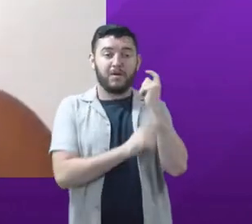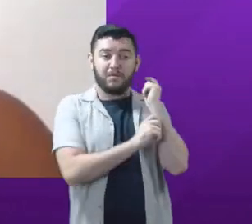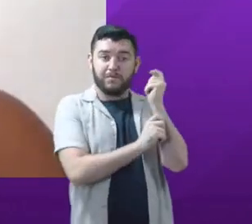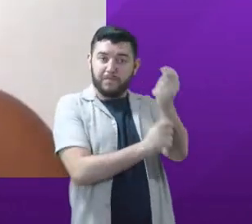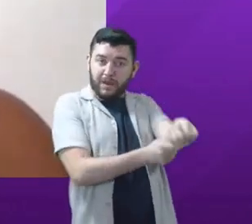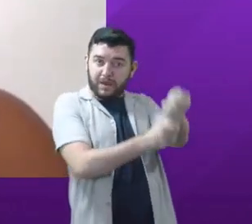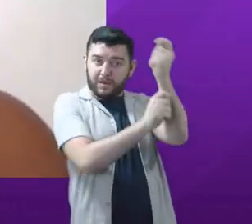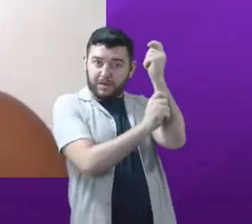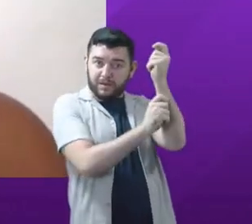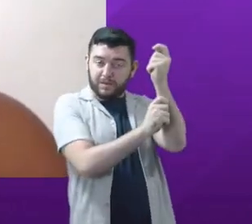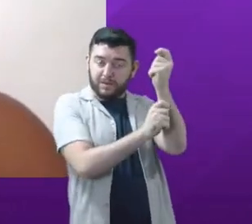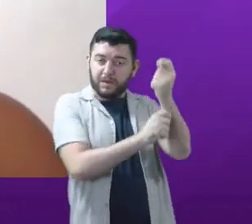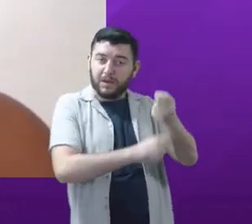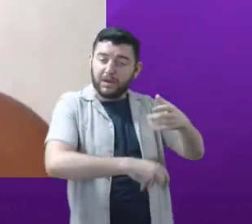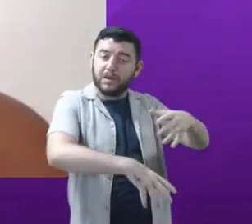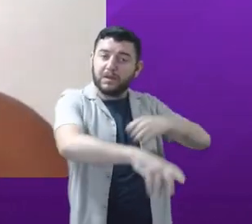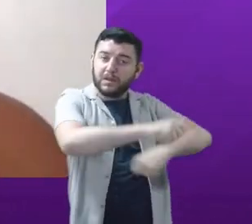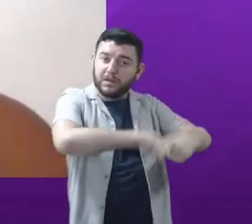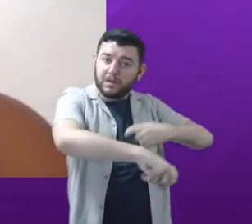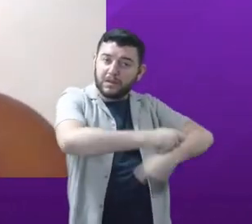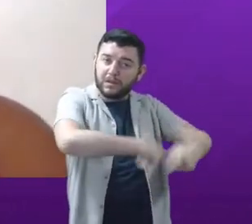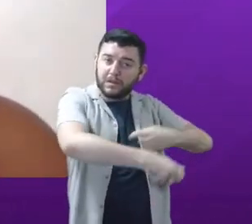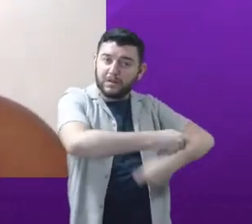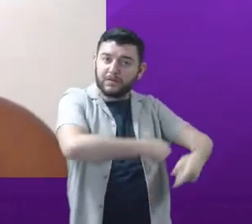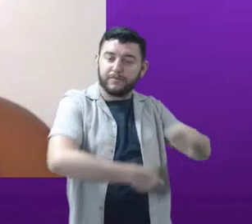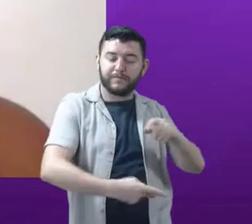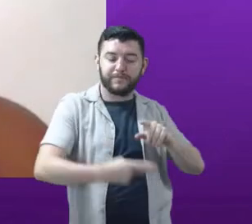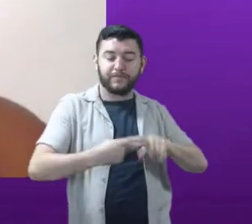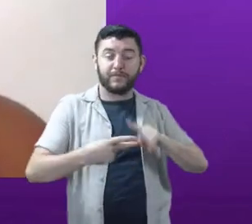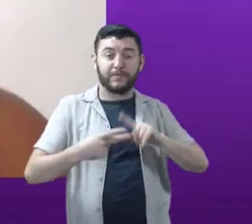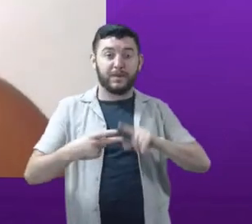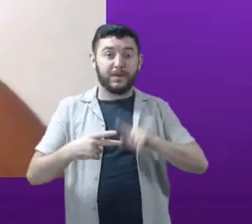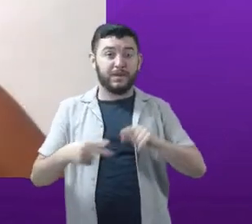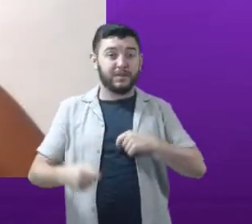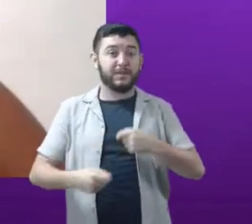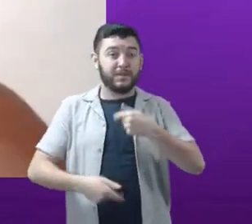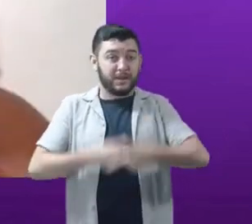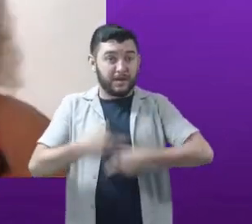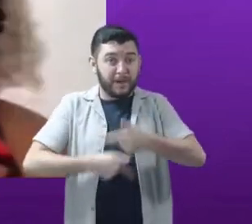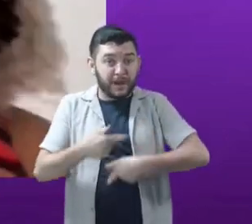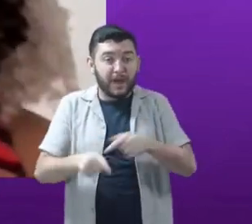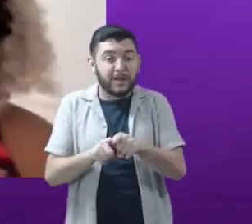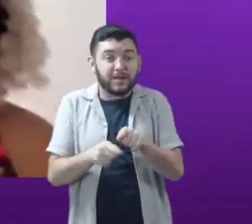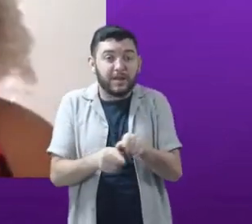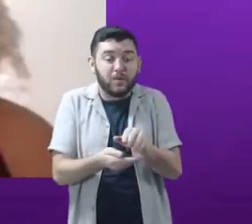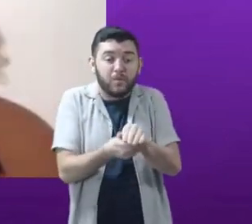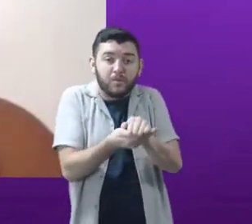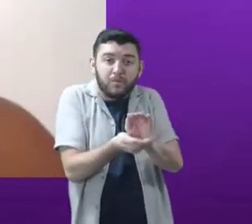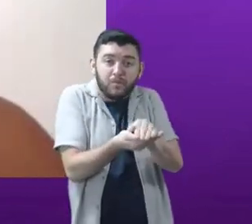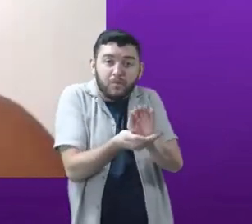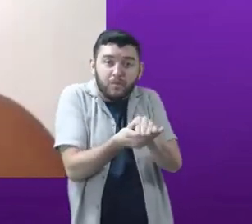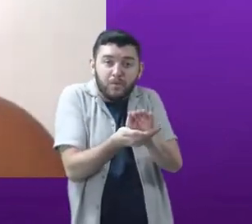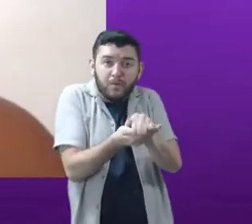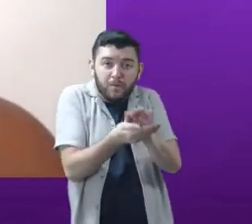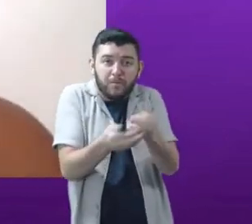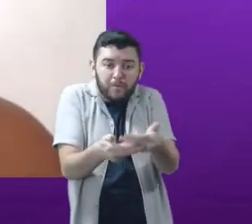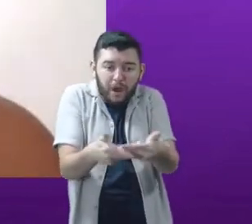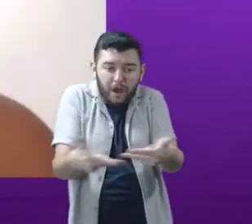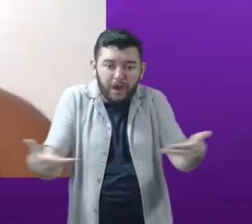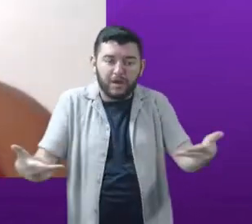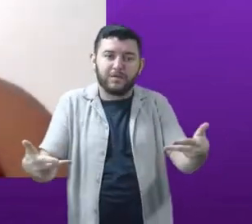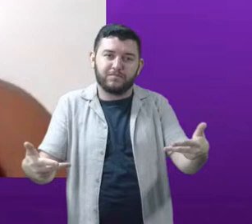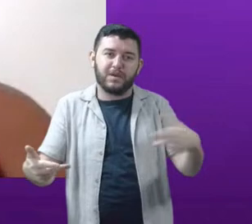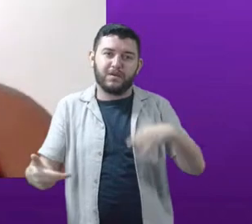atividade principal também era a de trabalhar com os mariscos, né, essa atividade realizada principalmente pelas